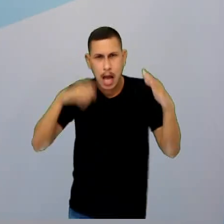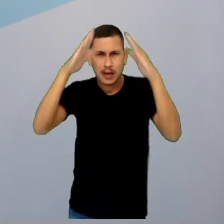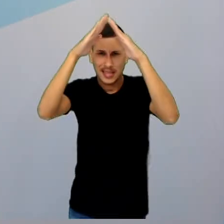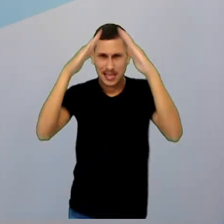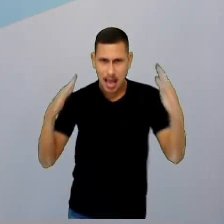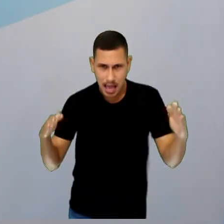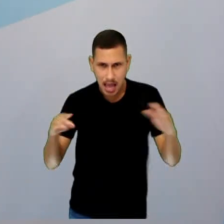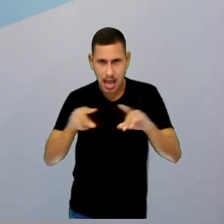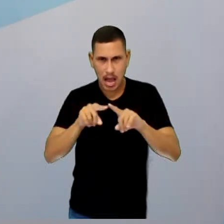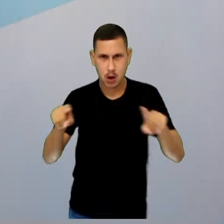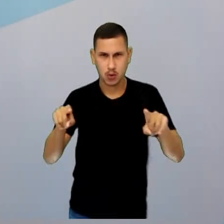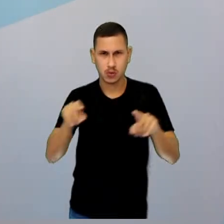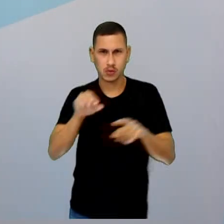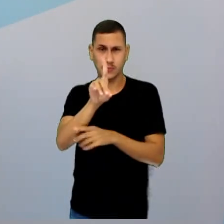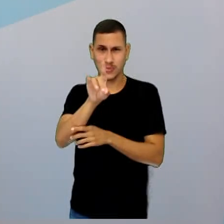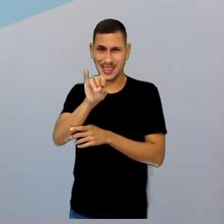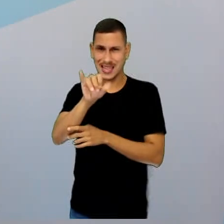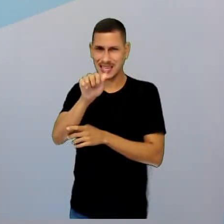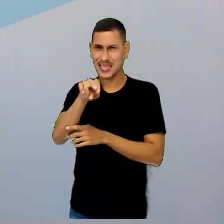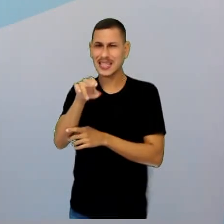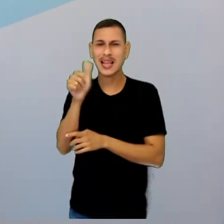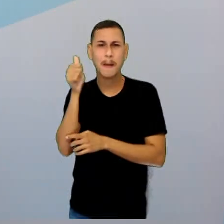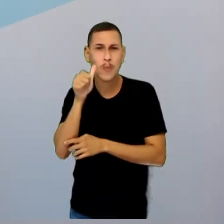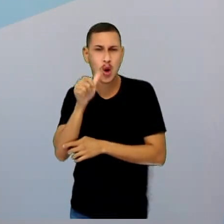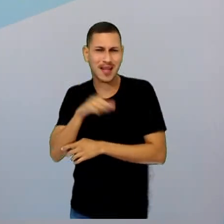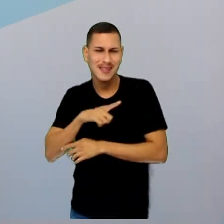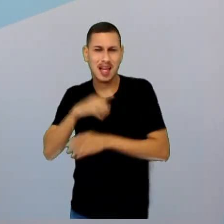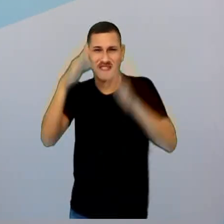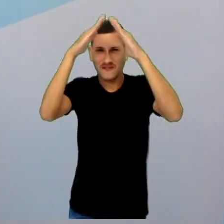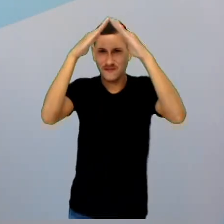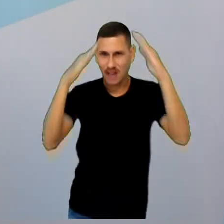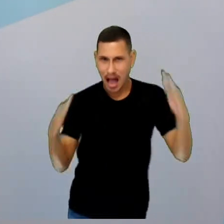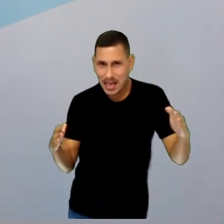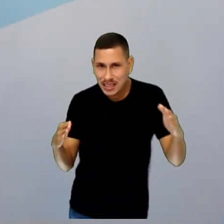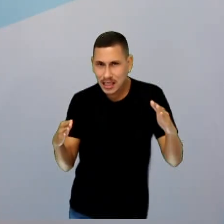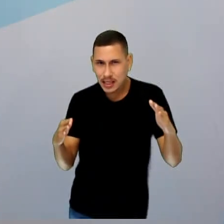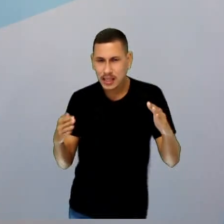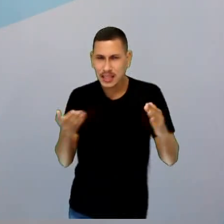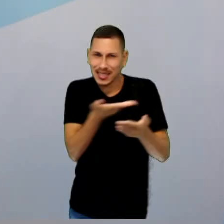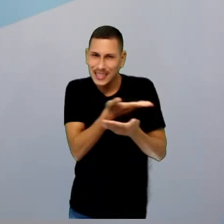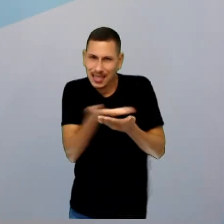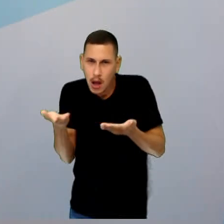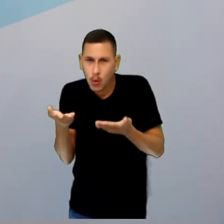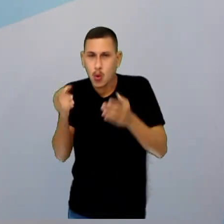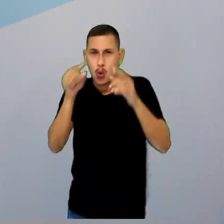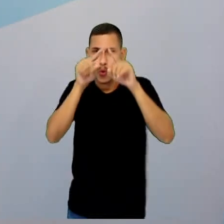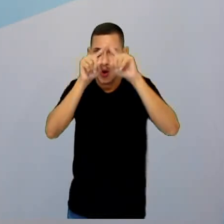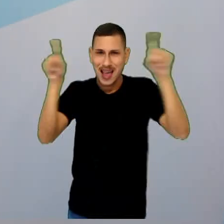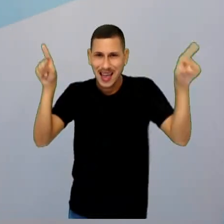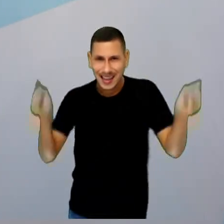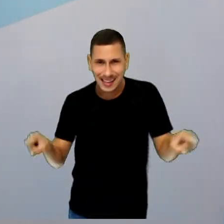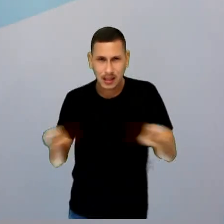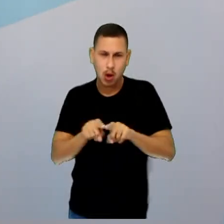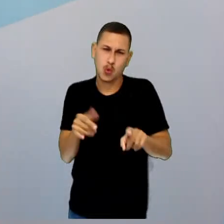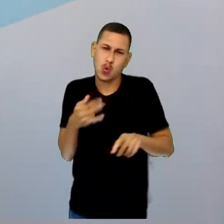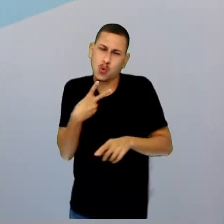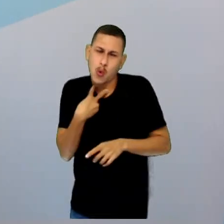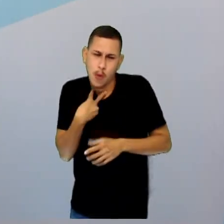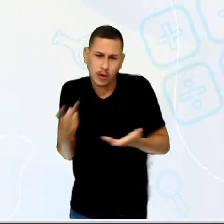Então, Diana, ela tem faces triângulos e faces retângulos. Não poderia ser o